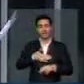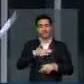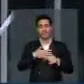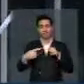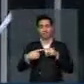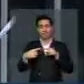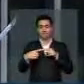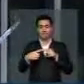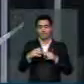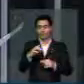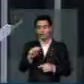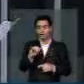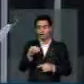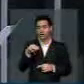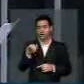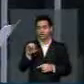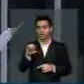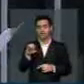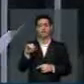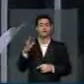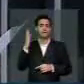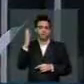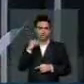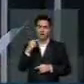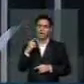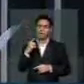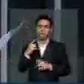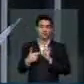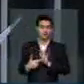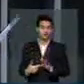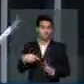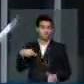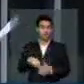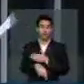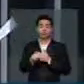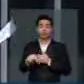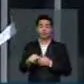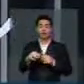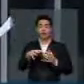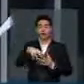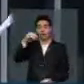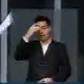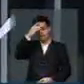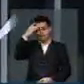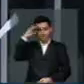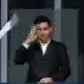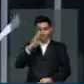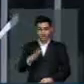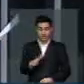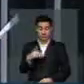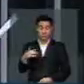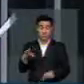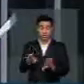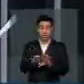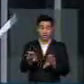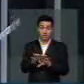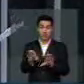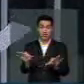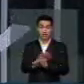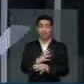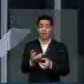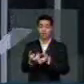foi quem soube penetrar mais profundamente na alma do brasileiro e também recebeu de